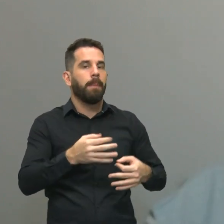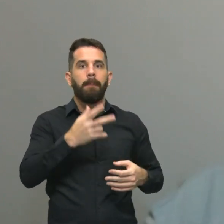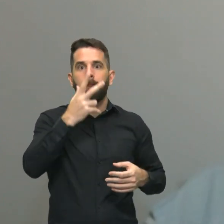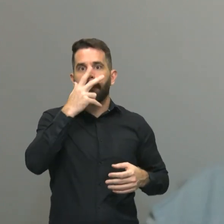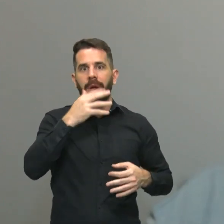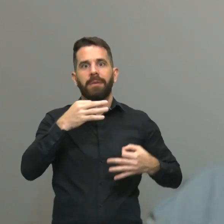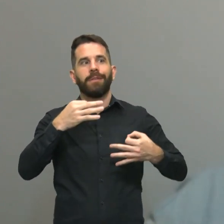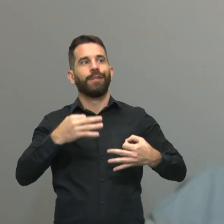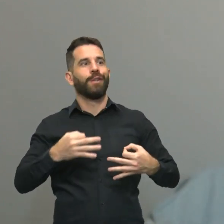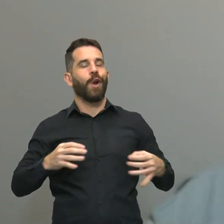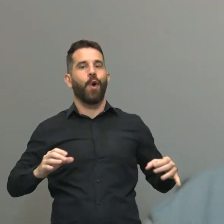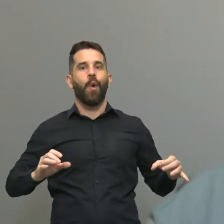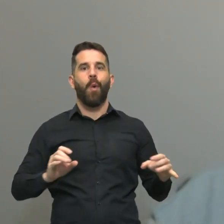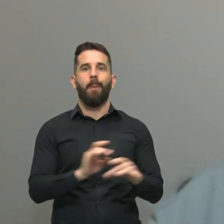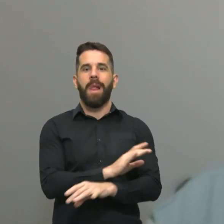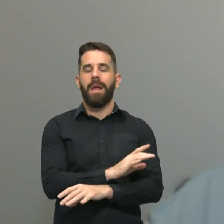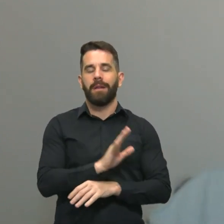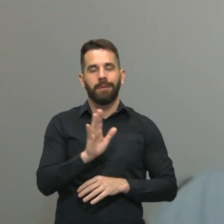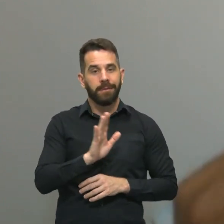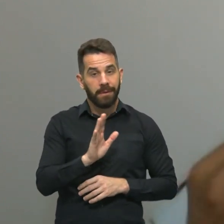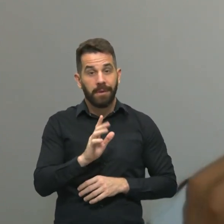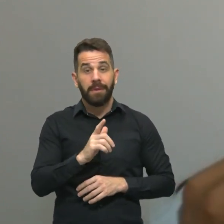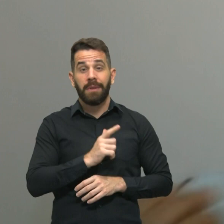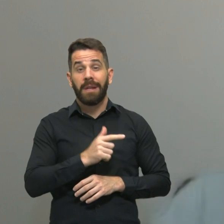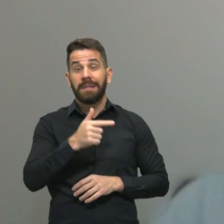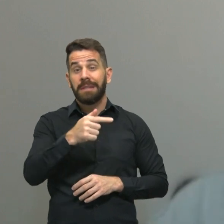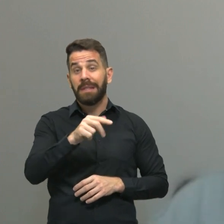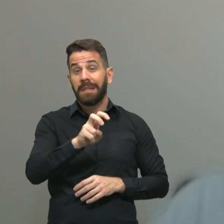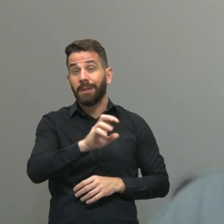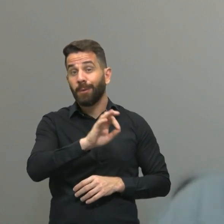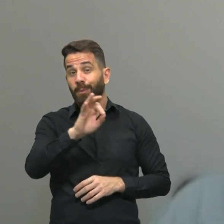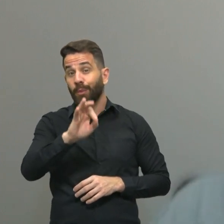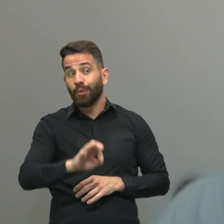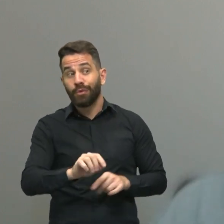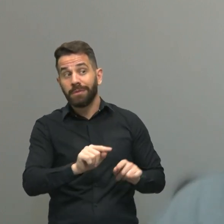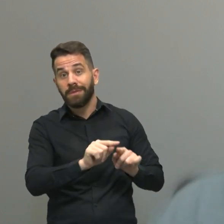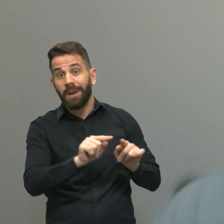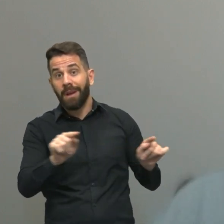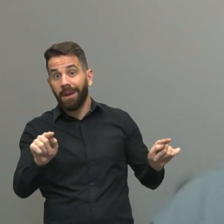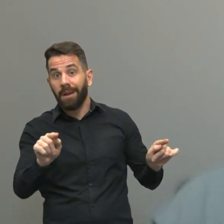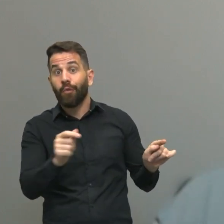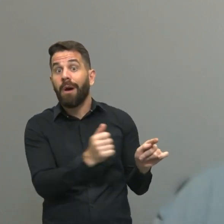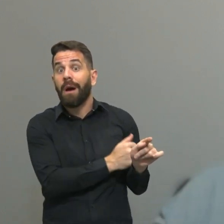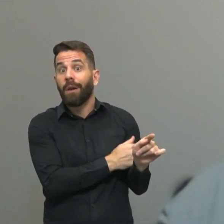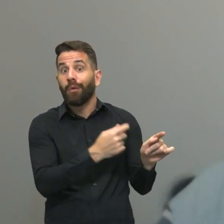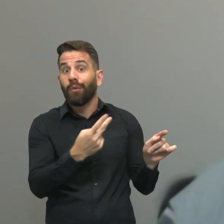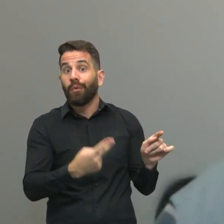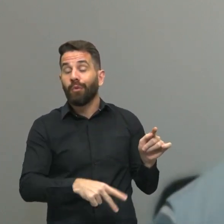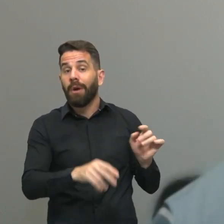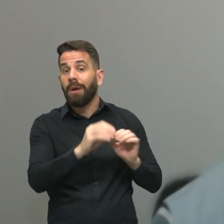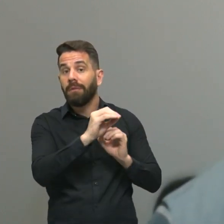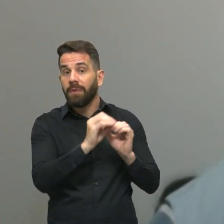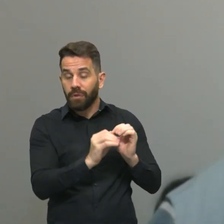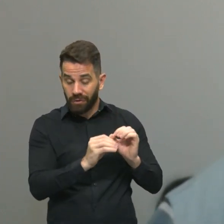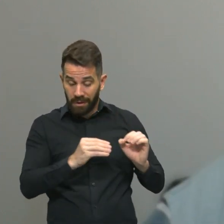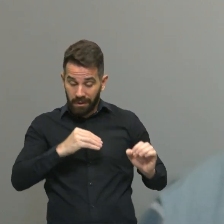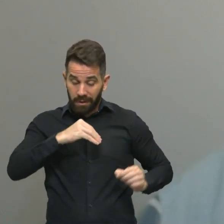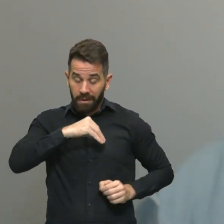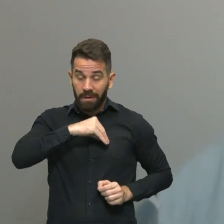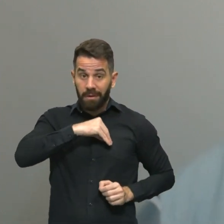suficiente. Nós temos hoje mais de 75% dos nossos estudantes da UFG que têm uma renda